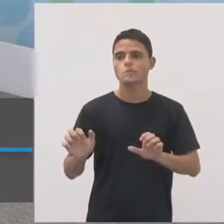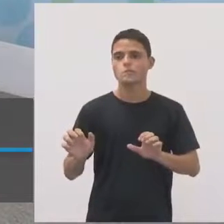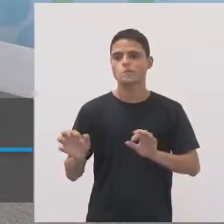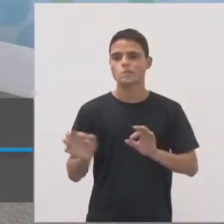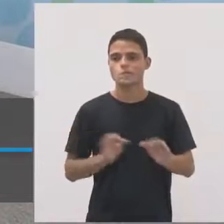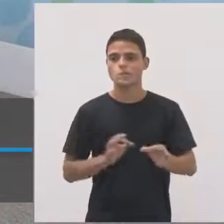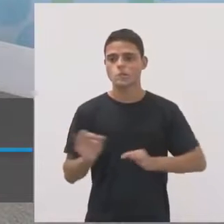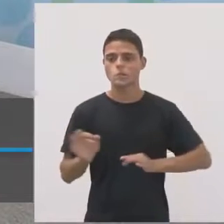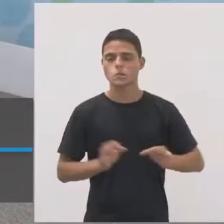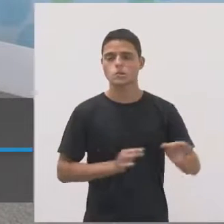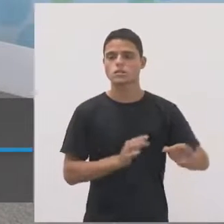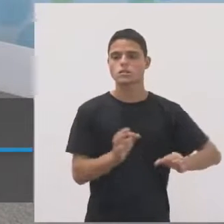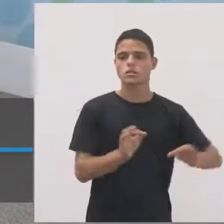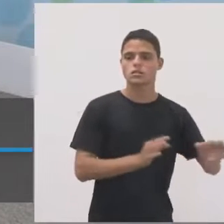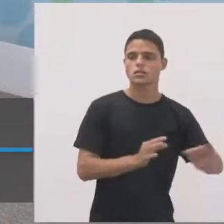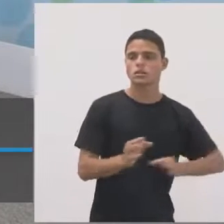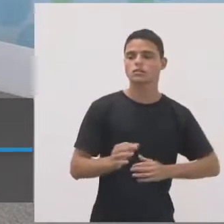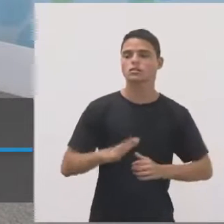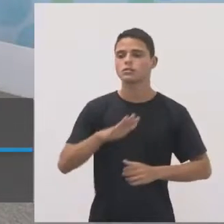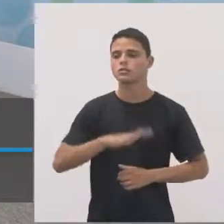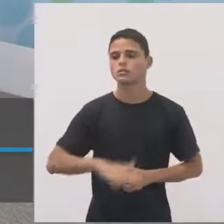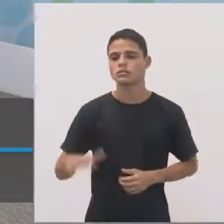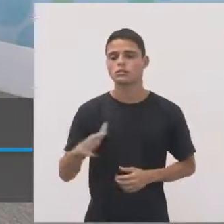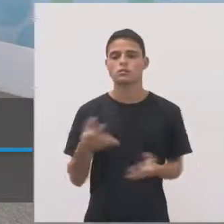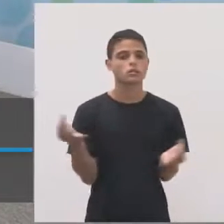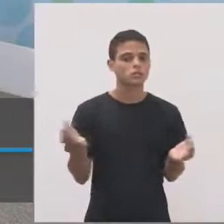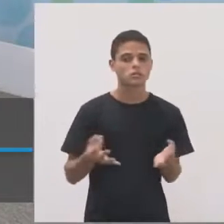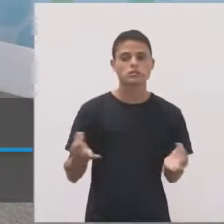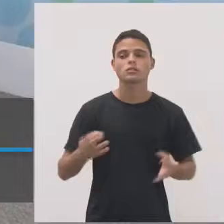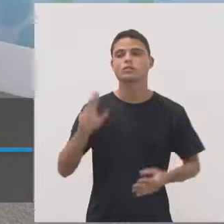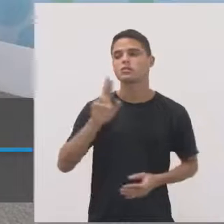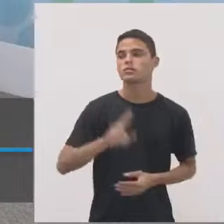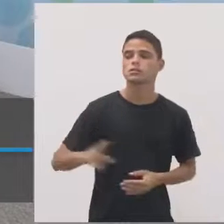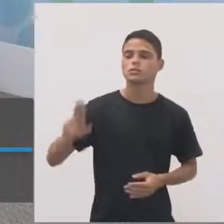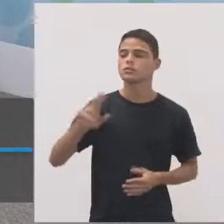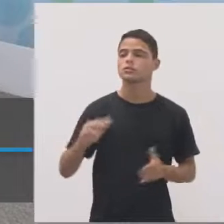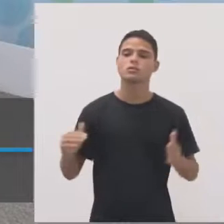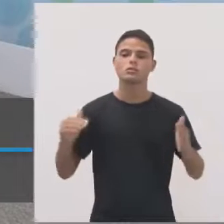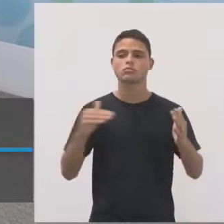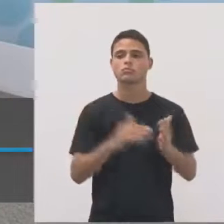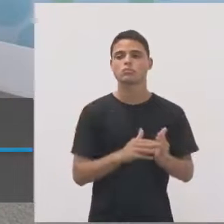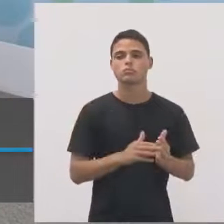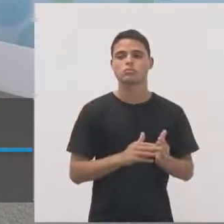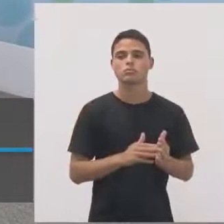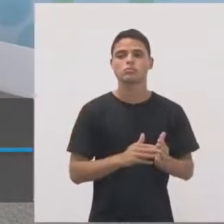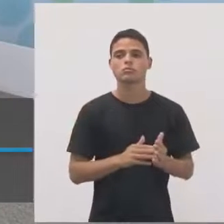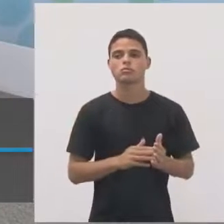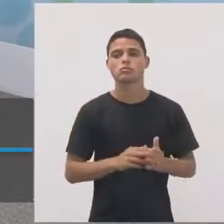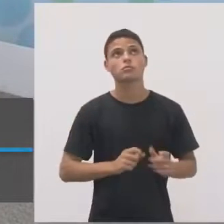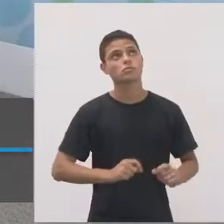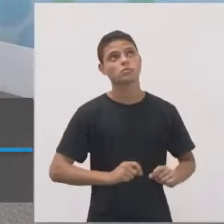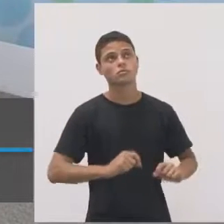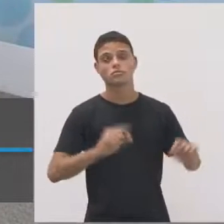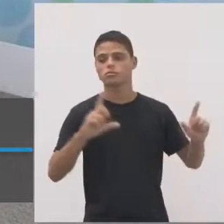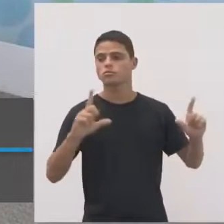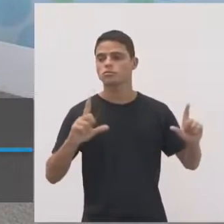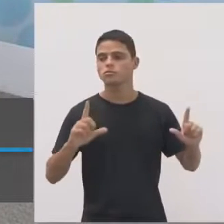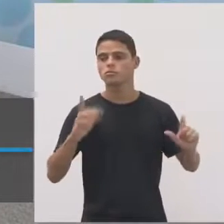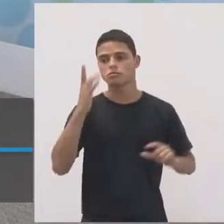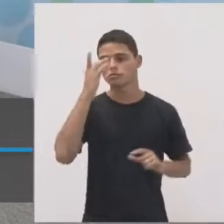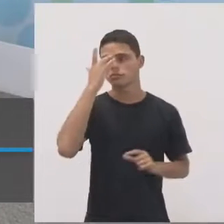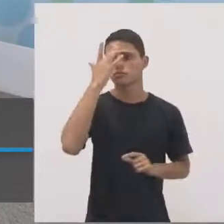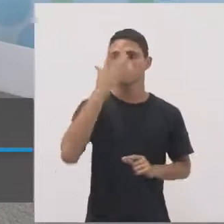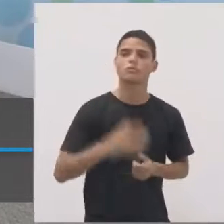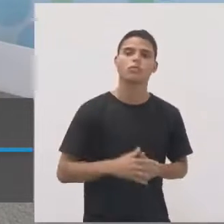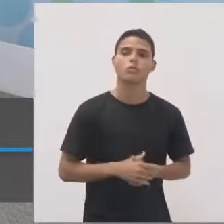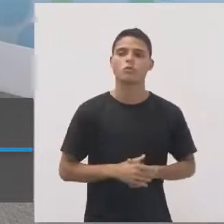a mobília, tudo para deixar tudo perfeito para o usuário chegar e ir lá e acender a luz. Vai aparecer, a luz vai acender. Ele vai lá,